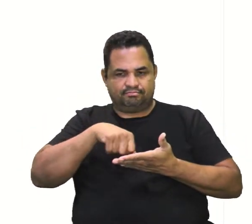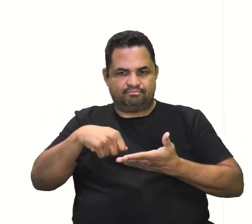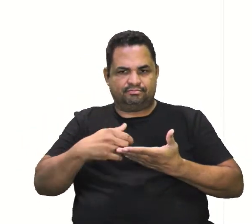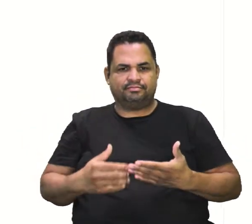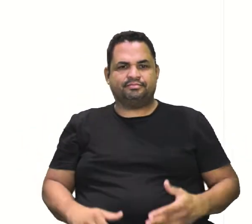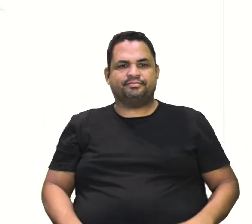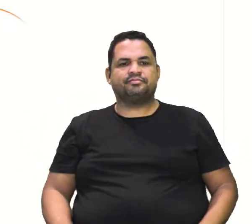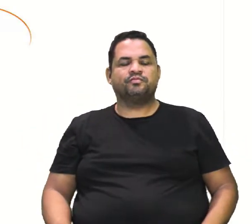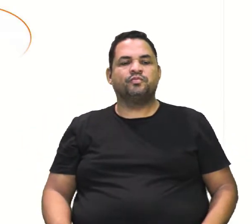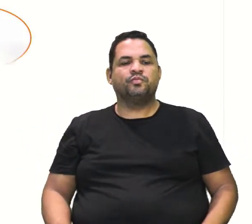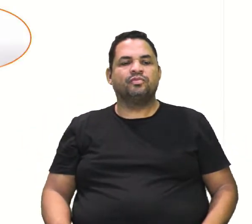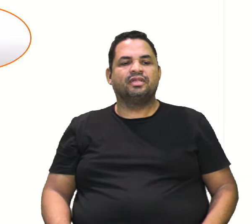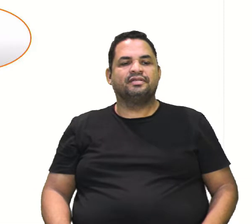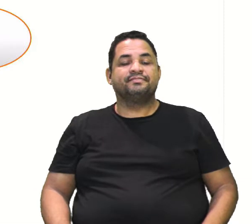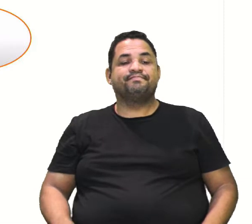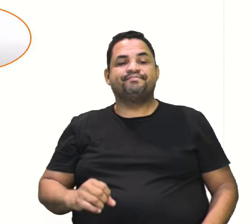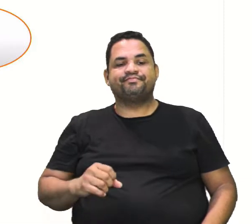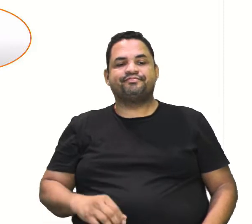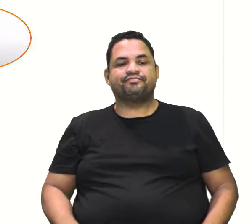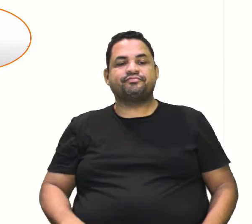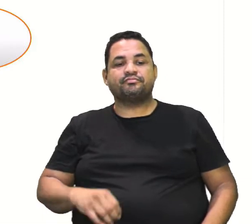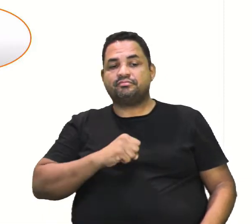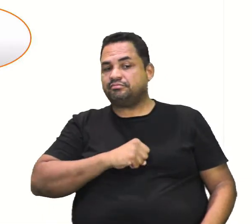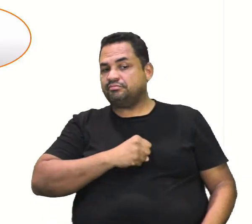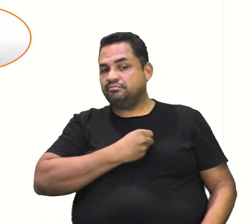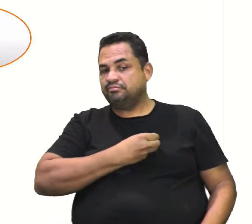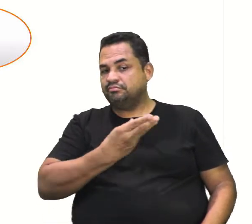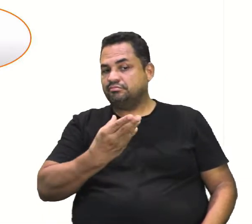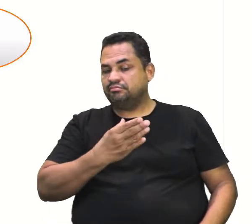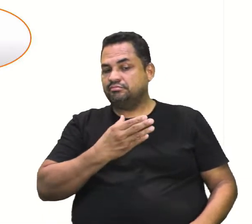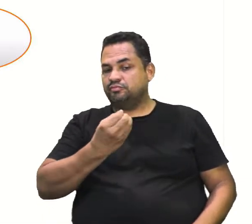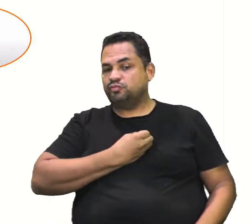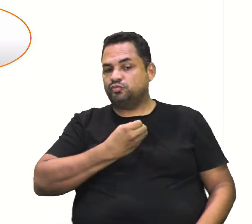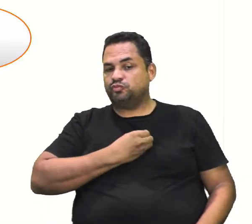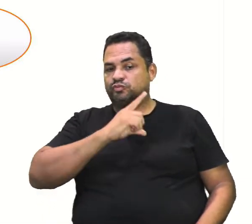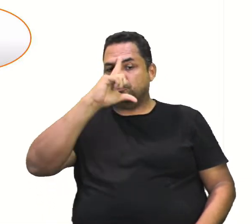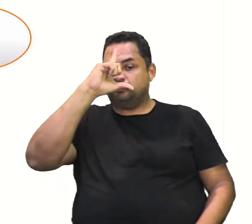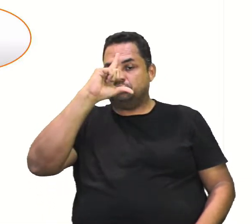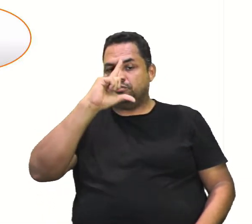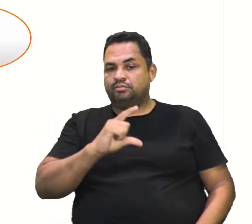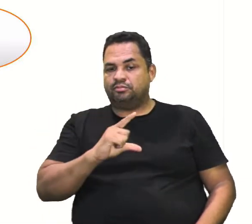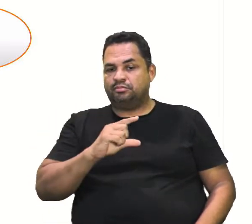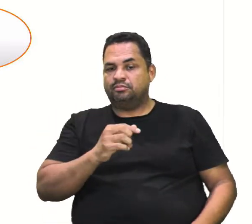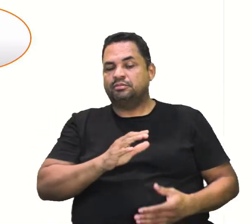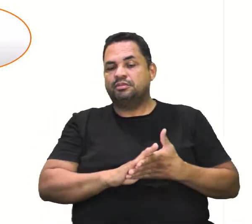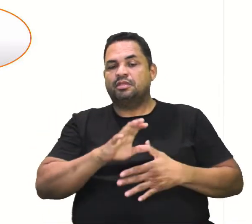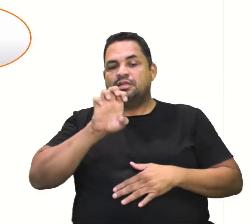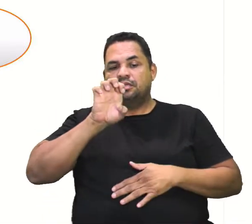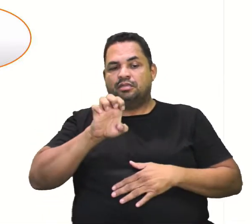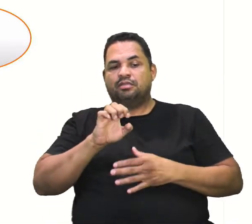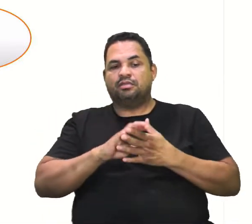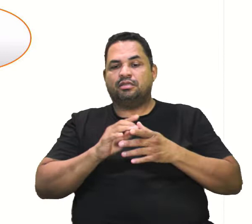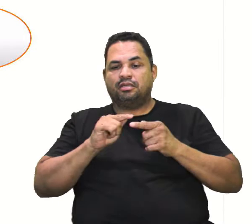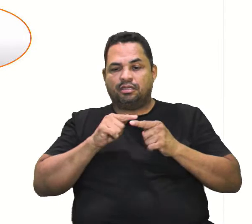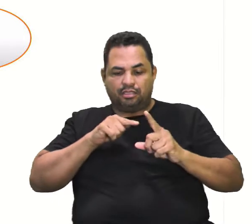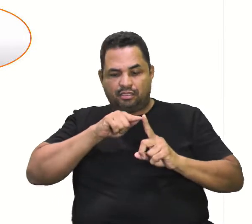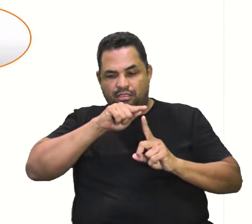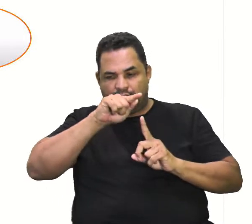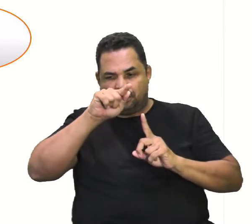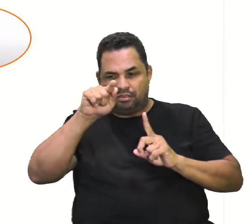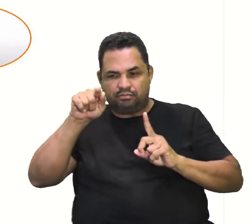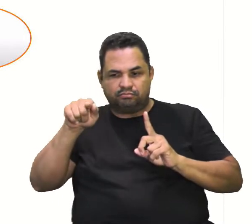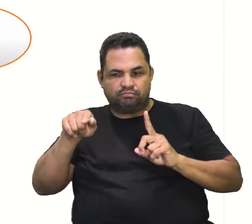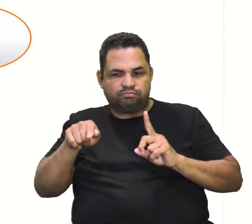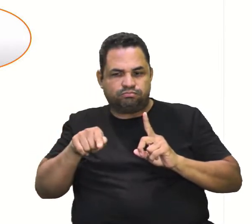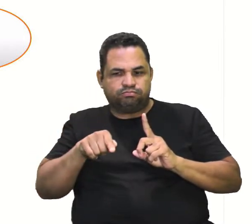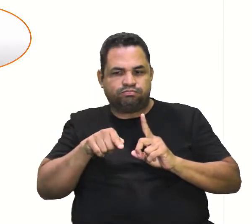parte aí? Olha que legal. Quanto menor o valor de E, mais arredondada é a elipse. Até chegar ao